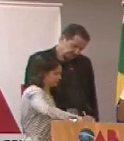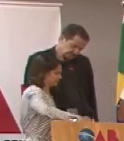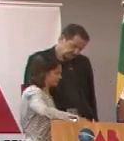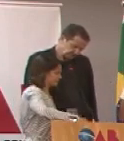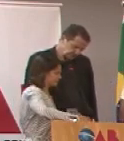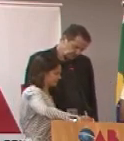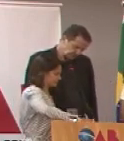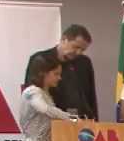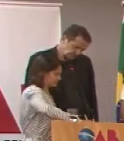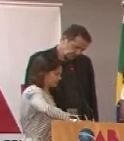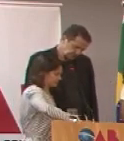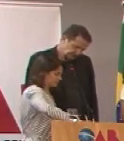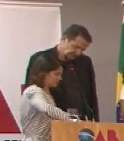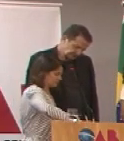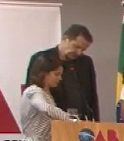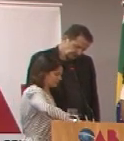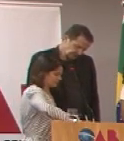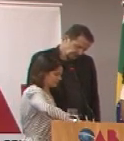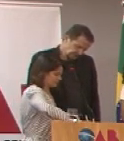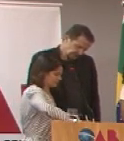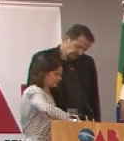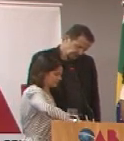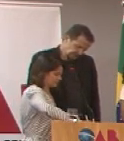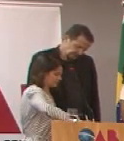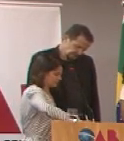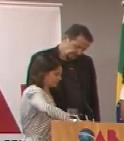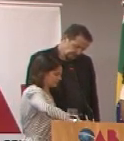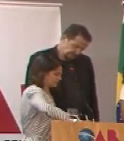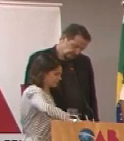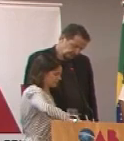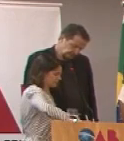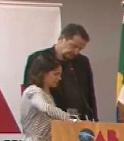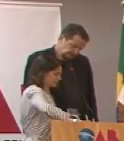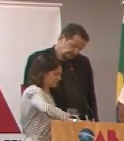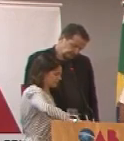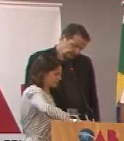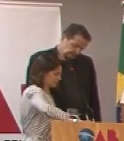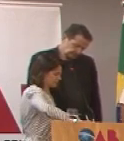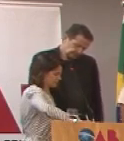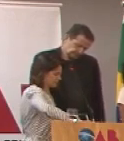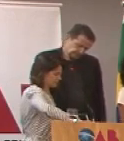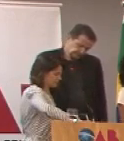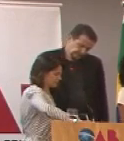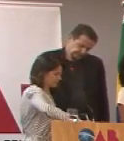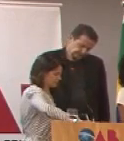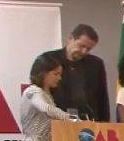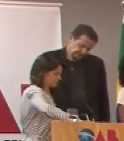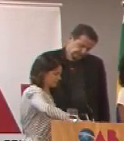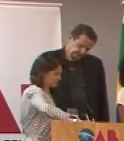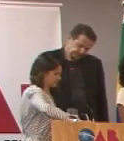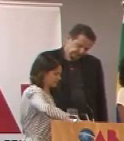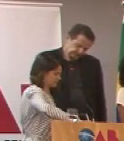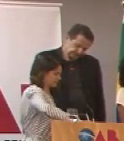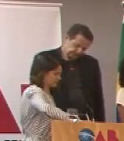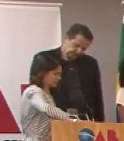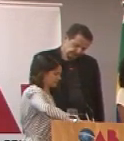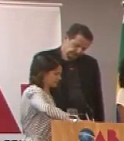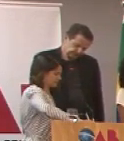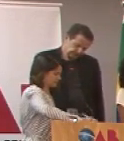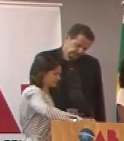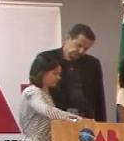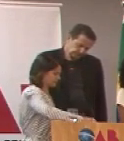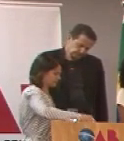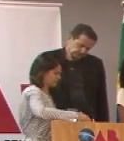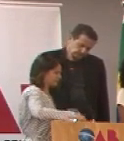qualquer sociedade democrática, está seguido agora por processos. Eu não sei se já foi aprovada a urgência,